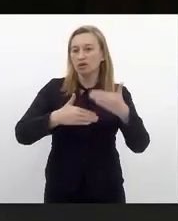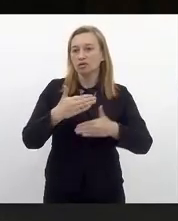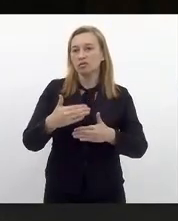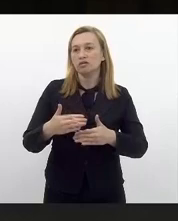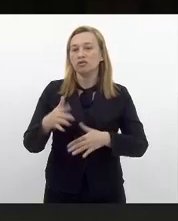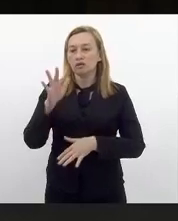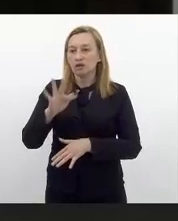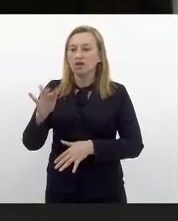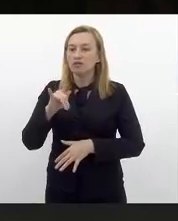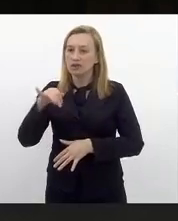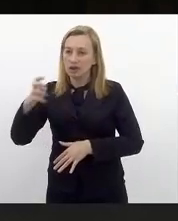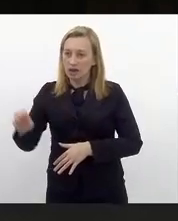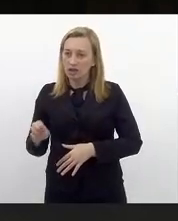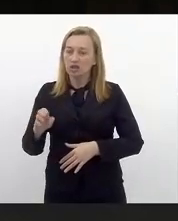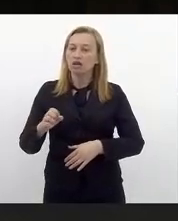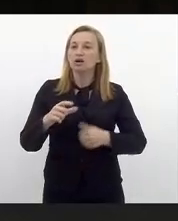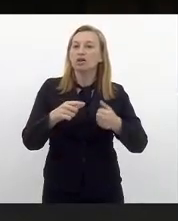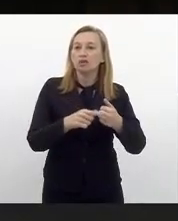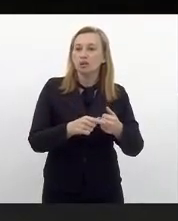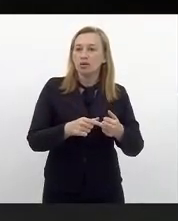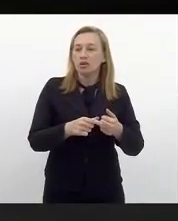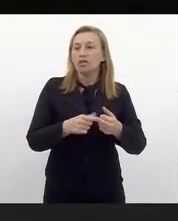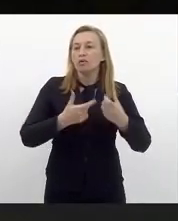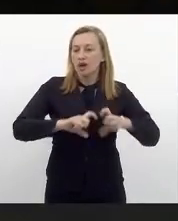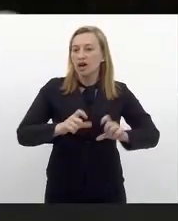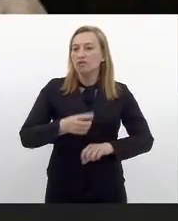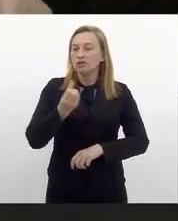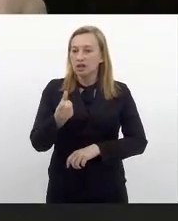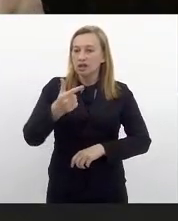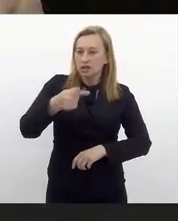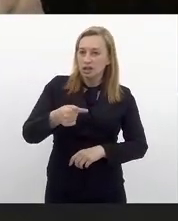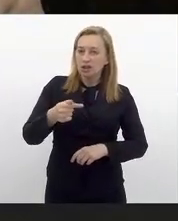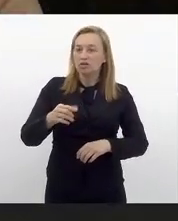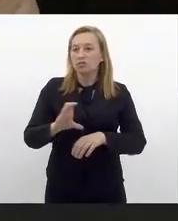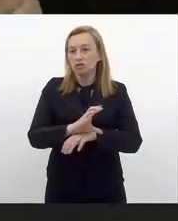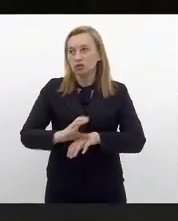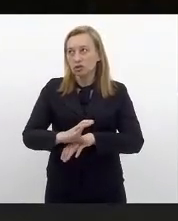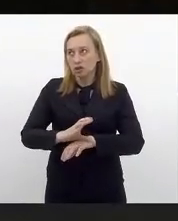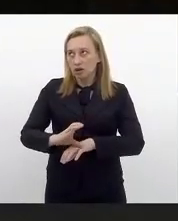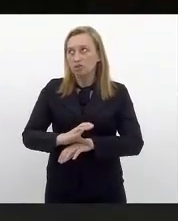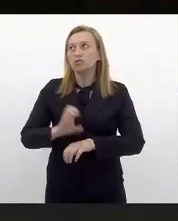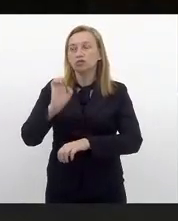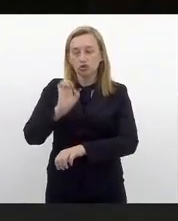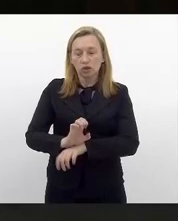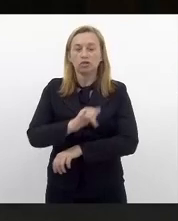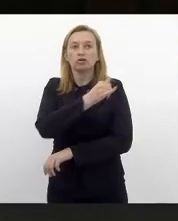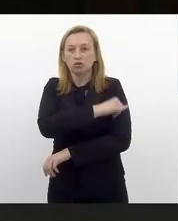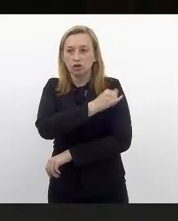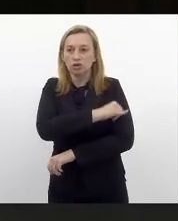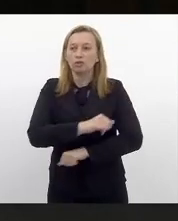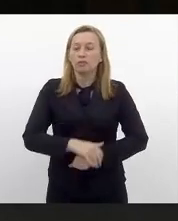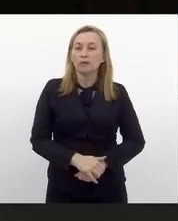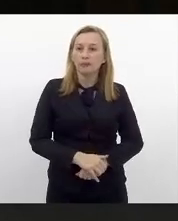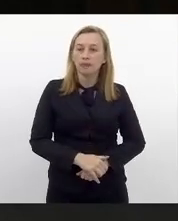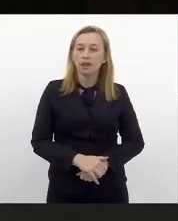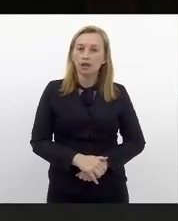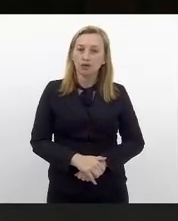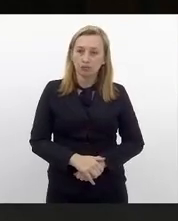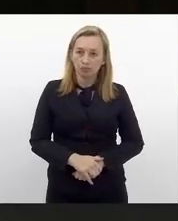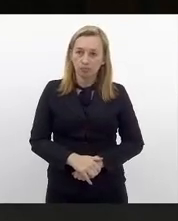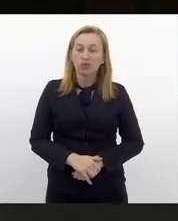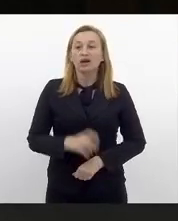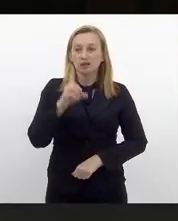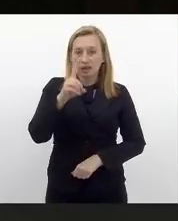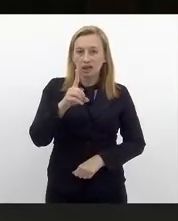conforme parágrafos 6 e 7 do artigo 183 da construção federal condição do Estado do Rio de Janeiro Oi